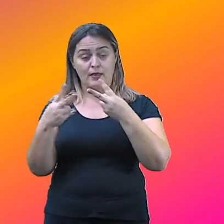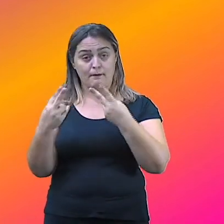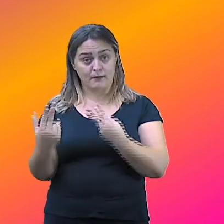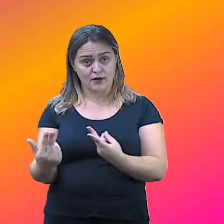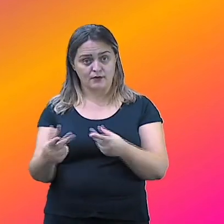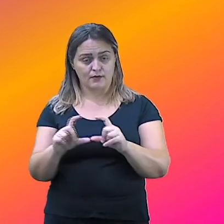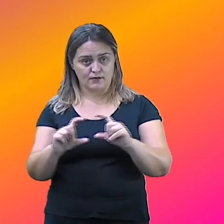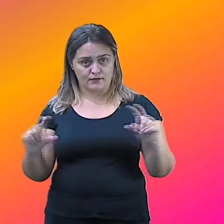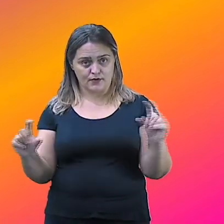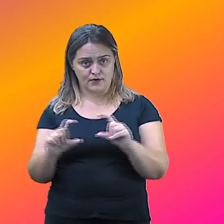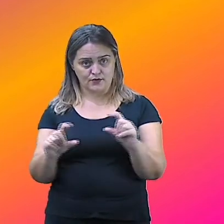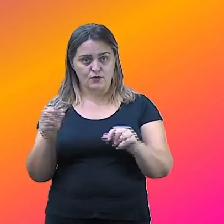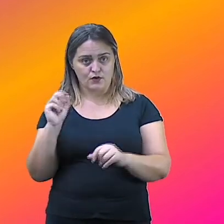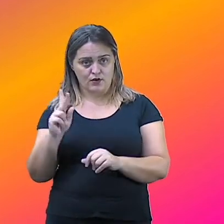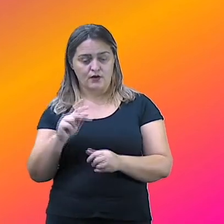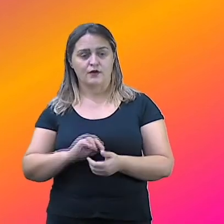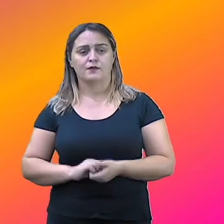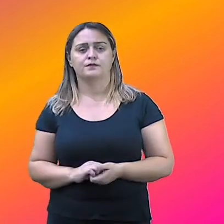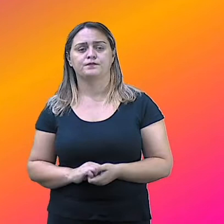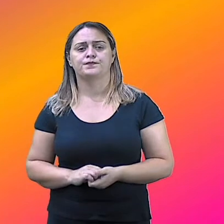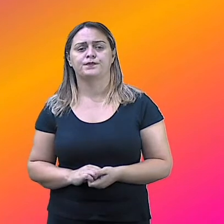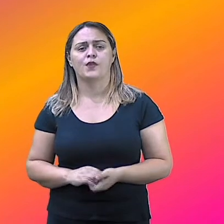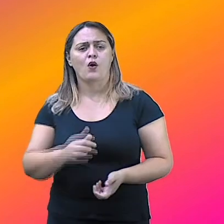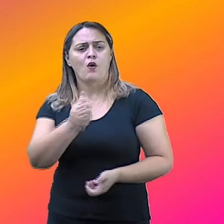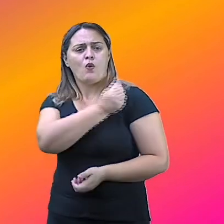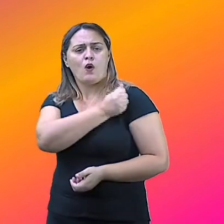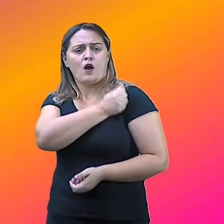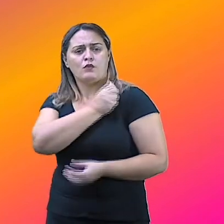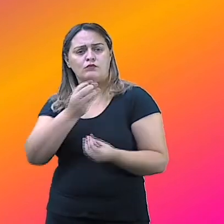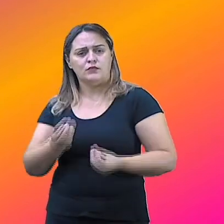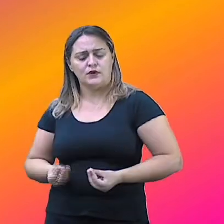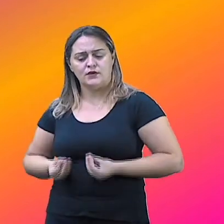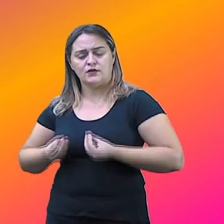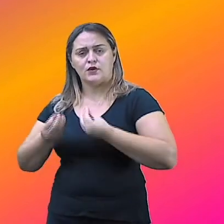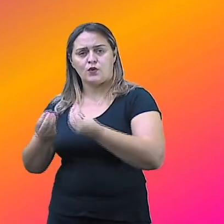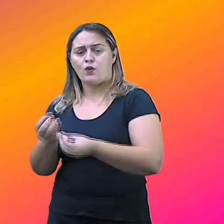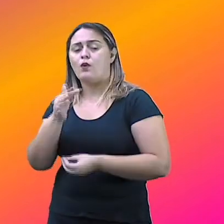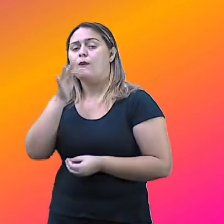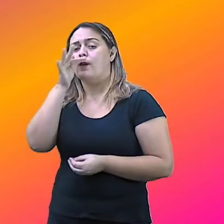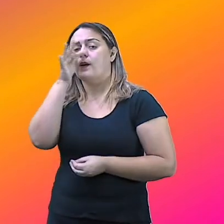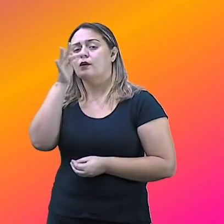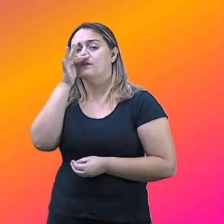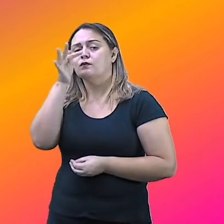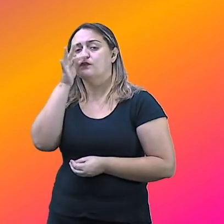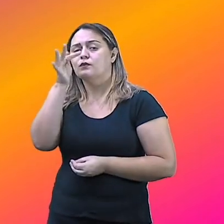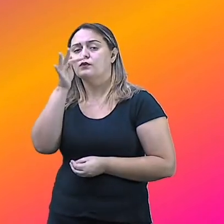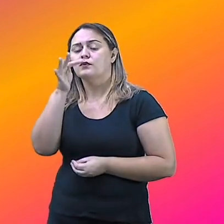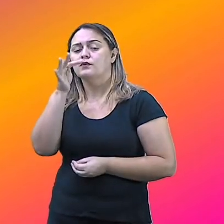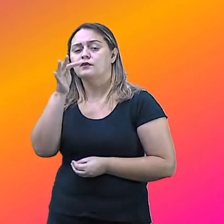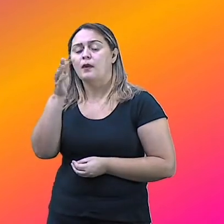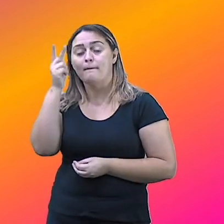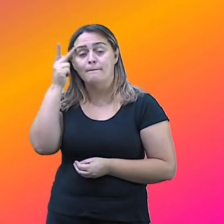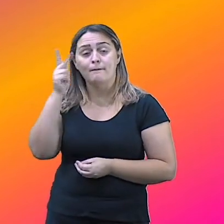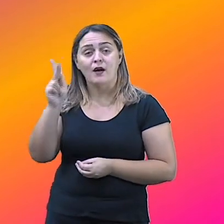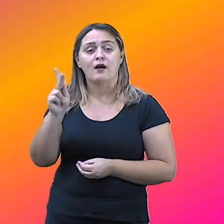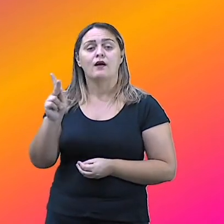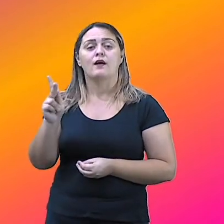indireto. O aluno entregou as flores para a professora.